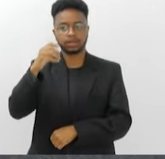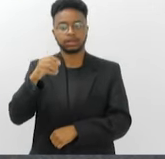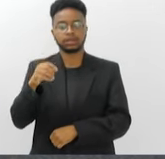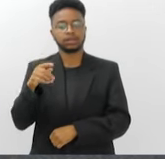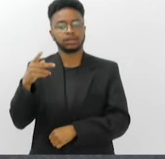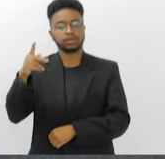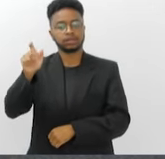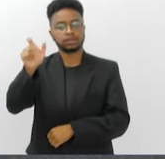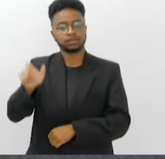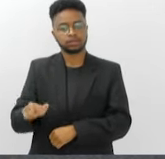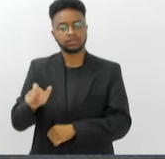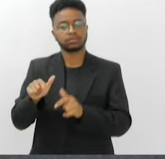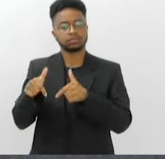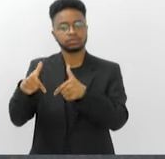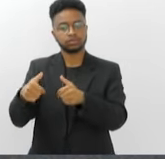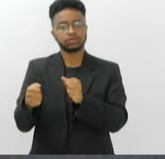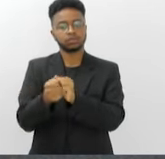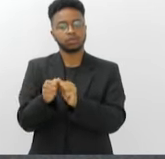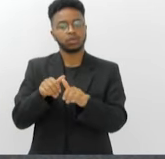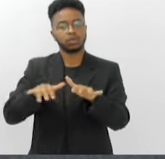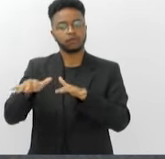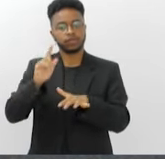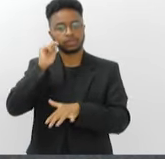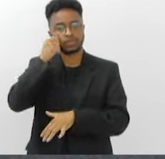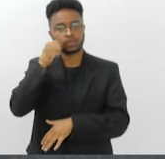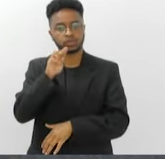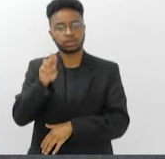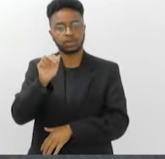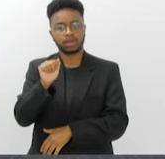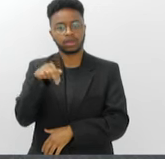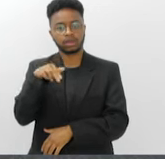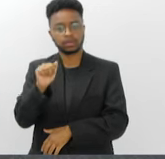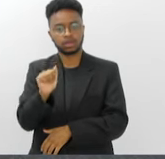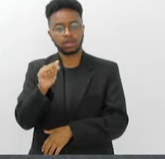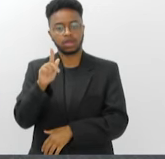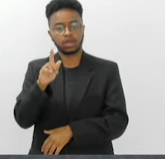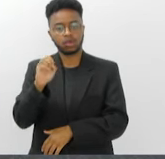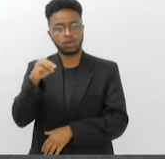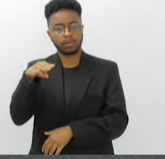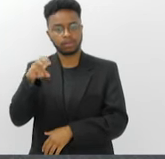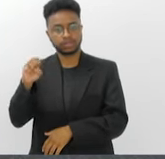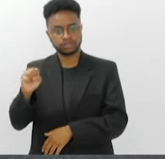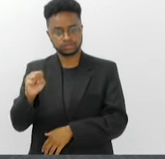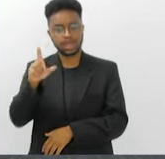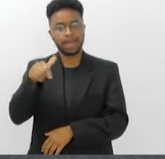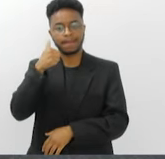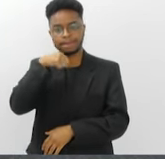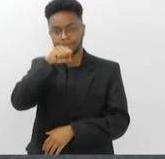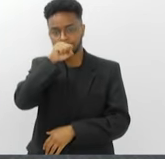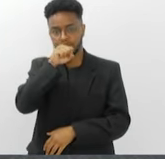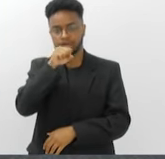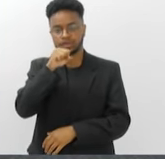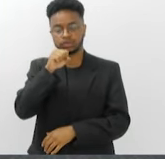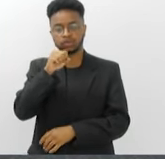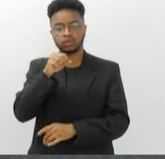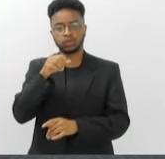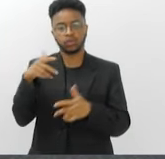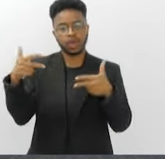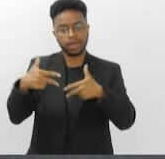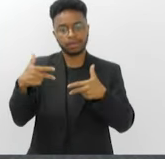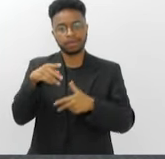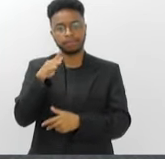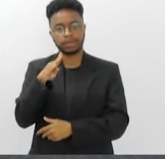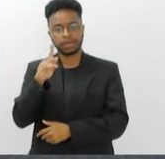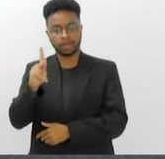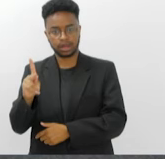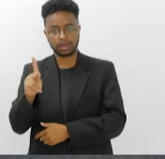ativista e militante do movimento negro Ana Gomes, que é mãe do rapper BK, a Bebe Bequila, que, como eu vinha debatendo